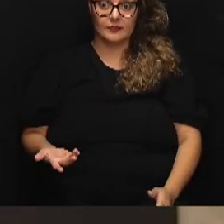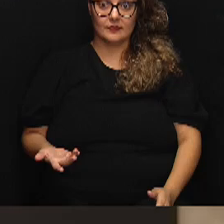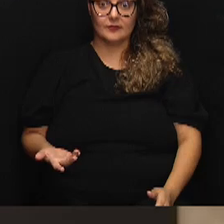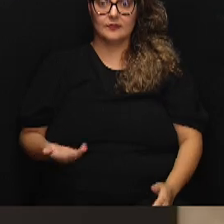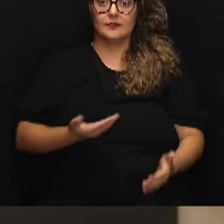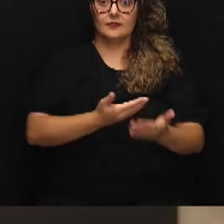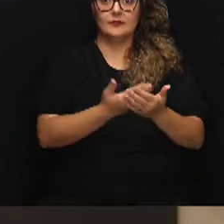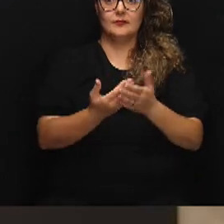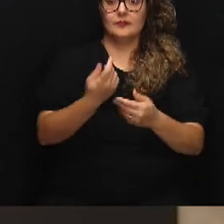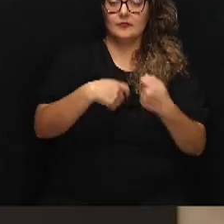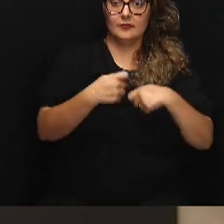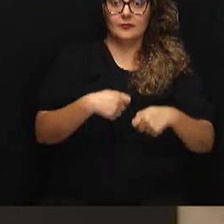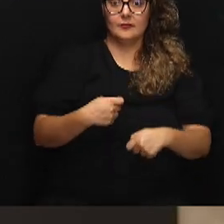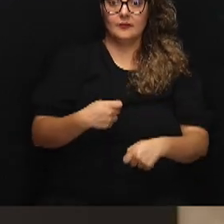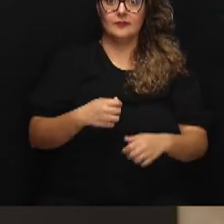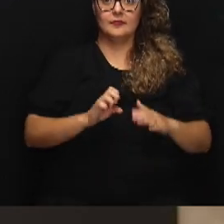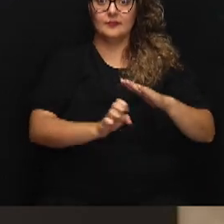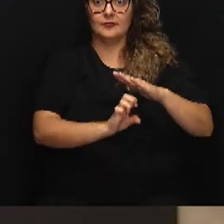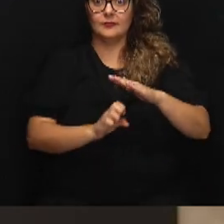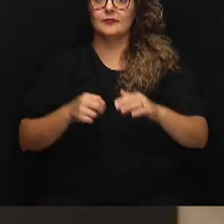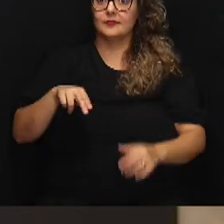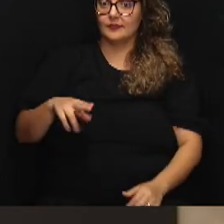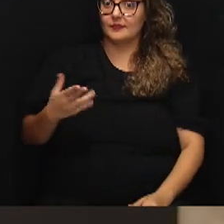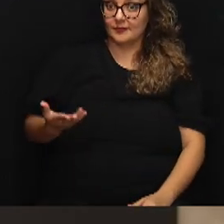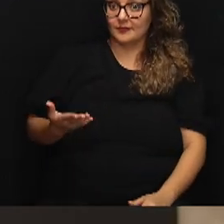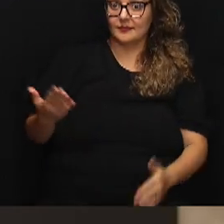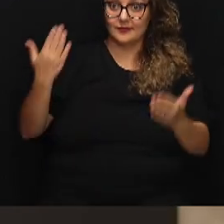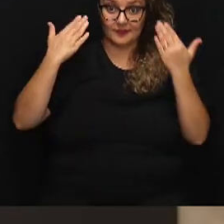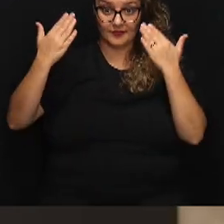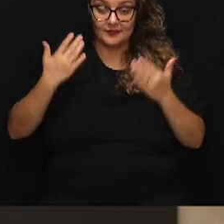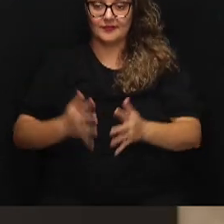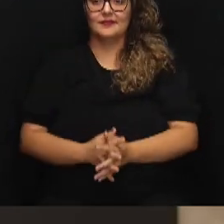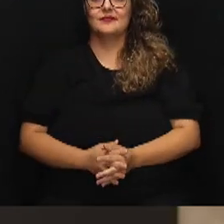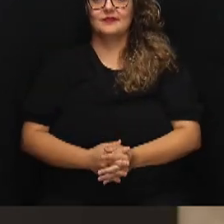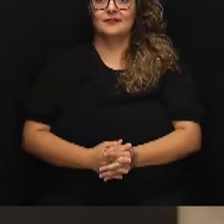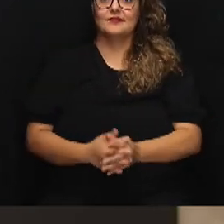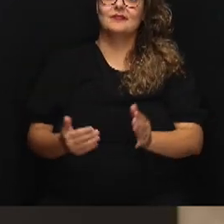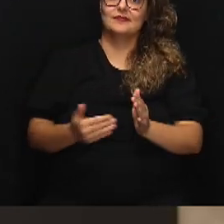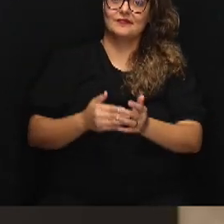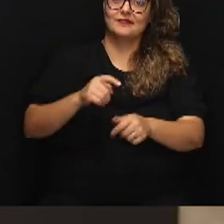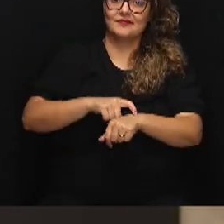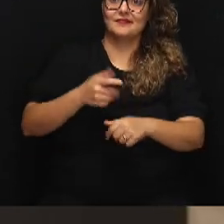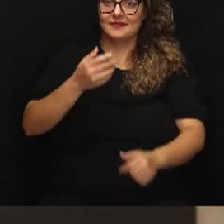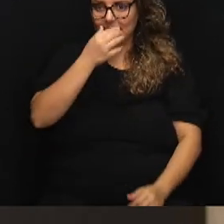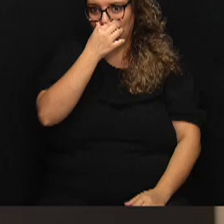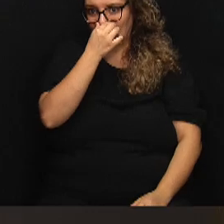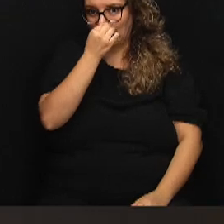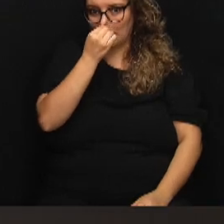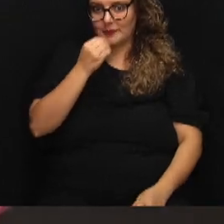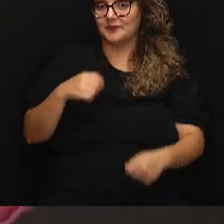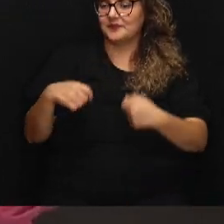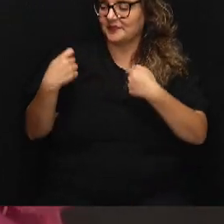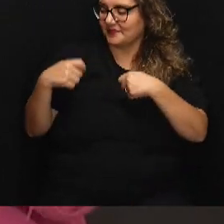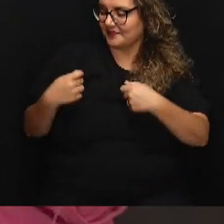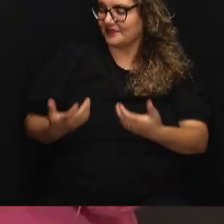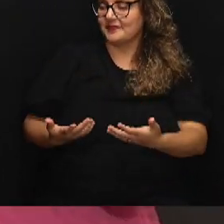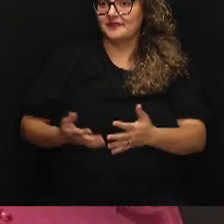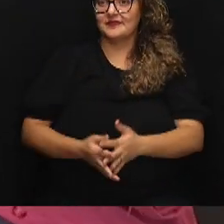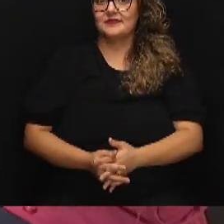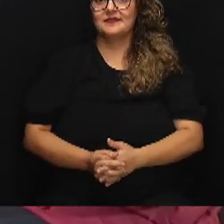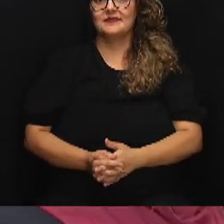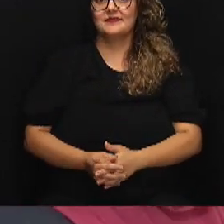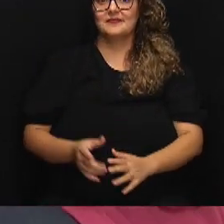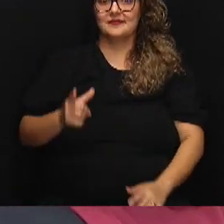ou administração de empresas ou então psicologia, até que então viu-se a necessidade de